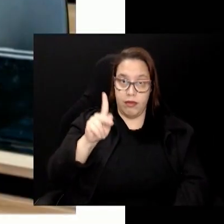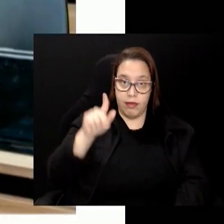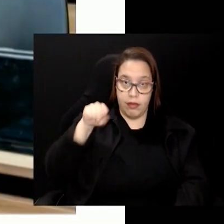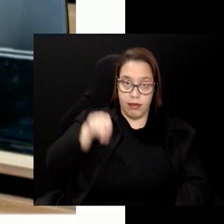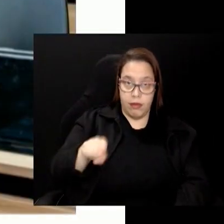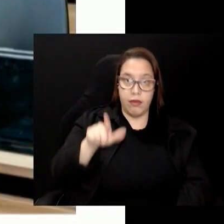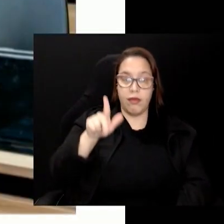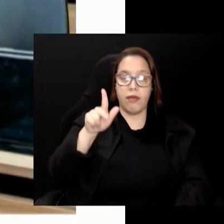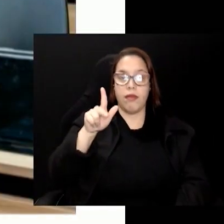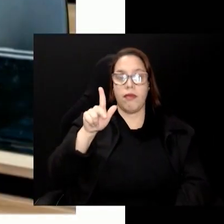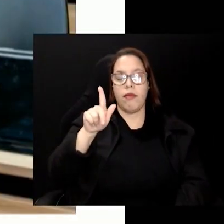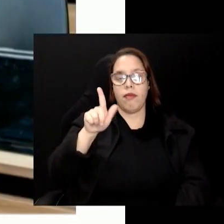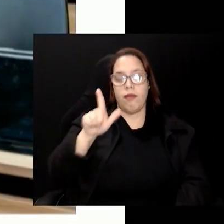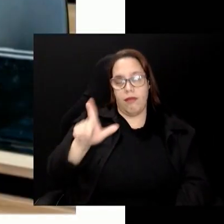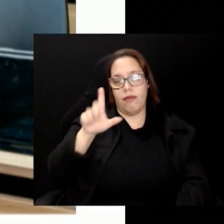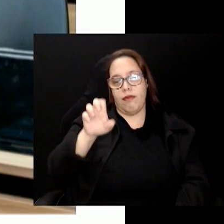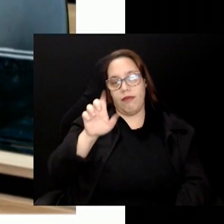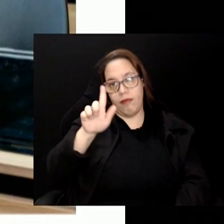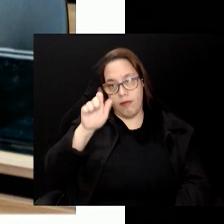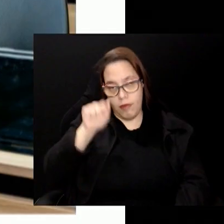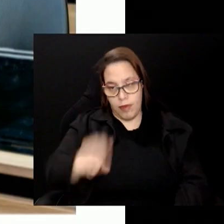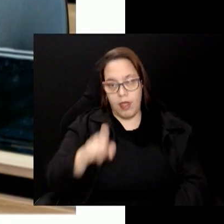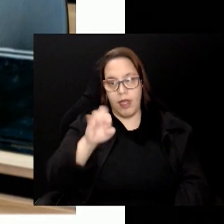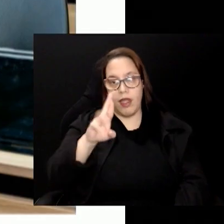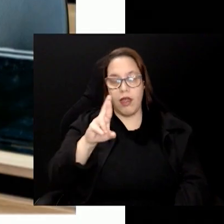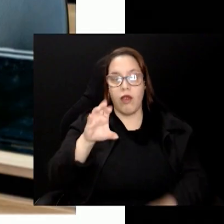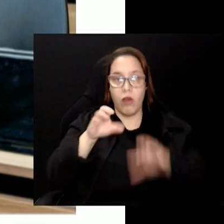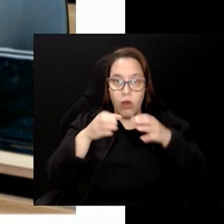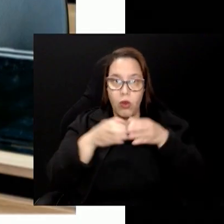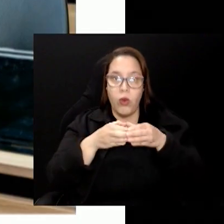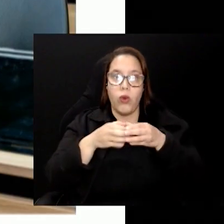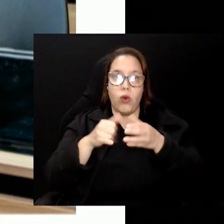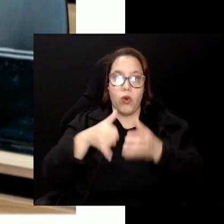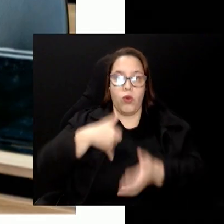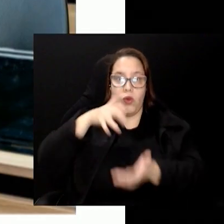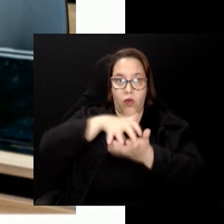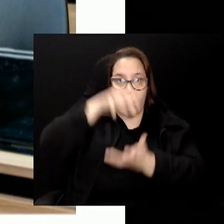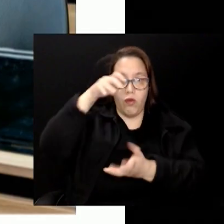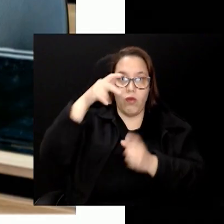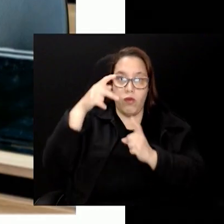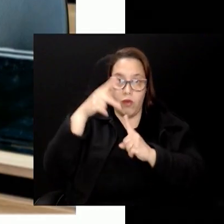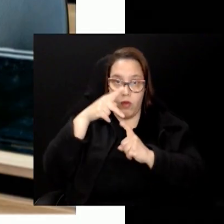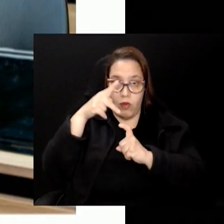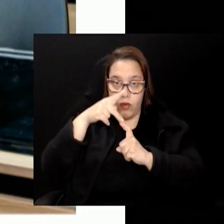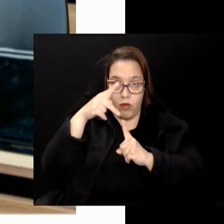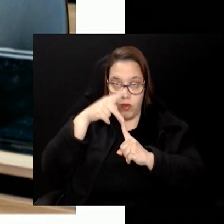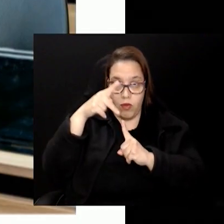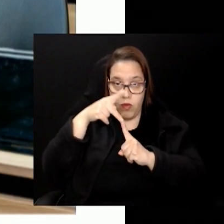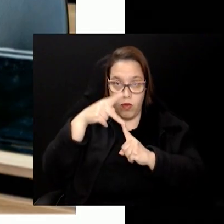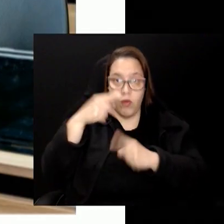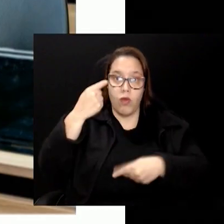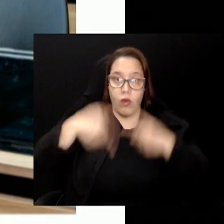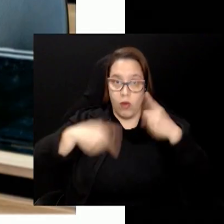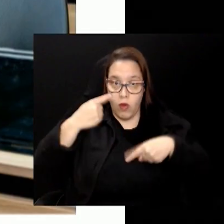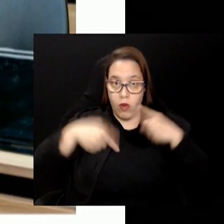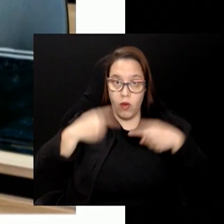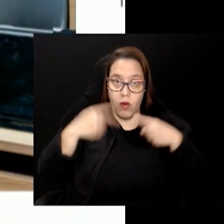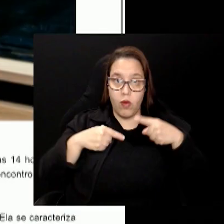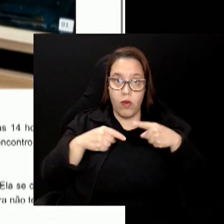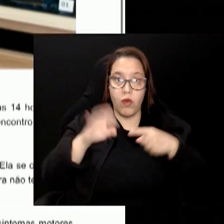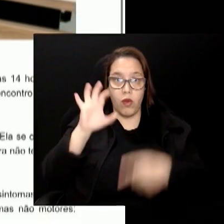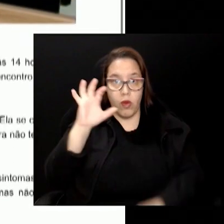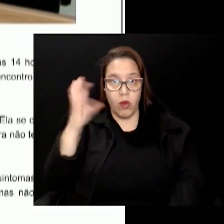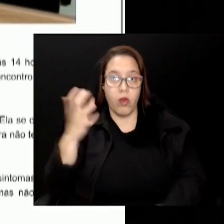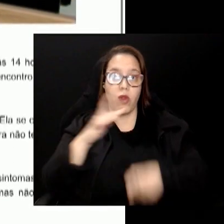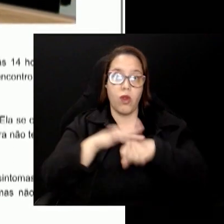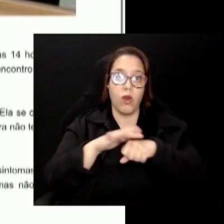campinas.sp.leg.br e a Comissão dos Idosos, Aposentados e Pensionistas vai debater os efeitos da doença de